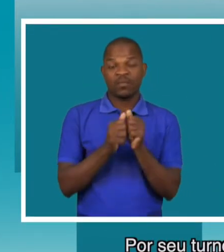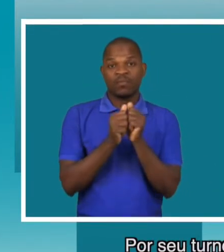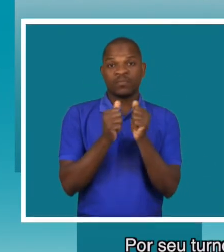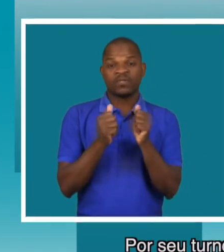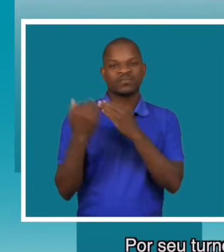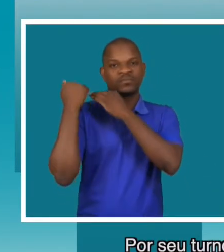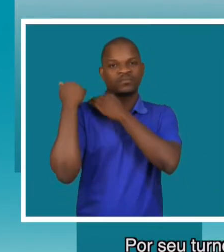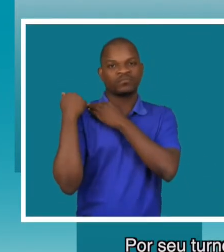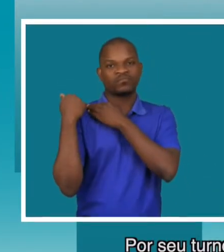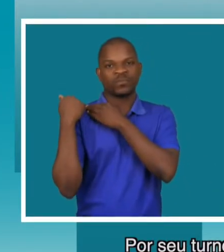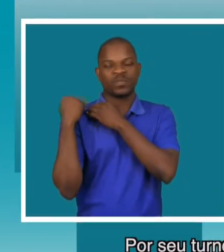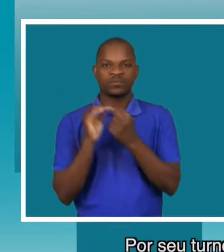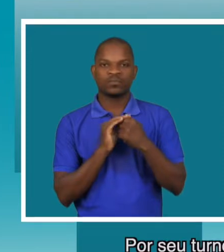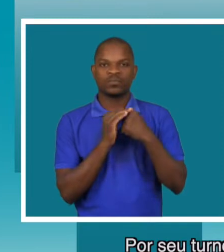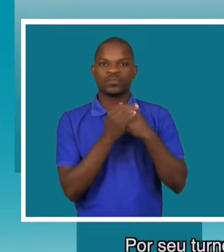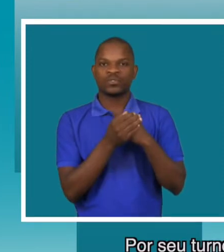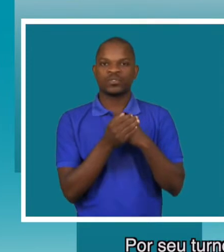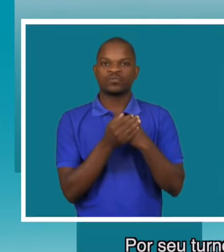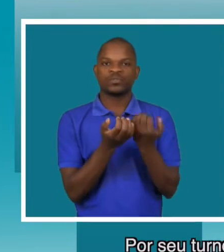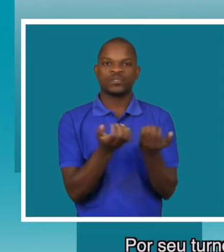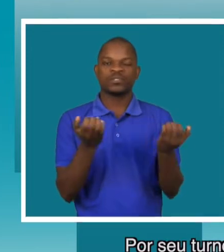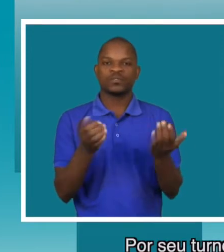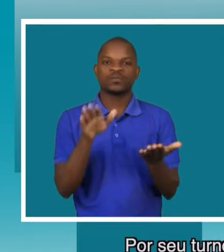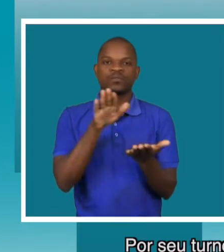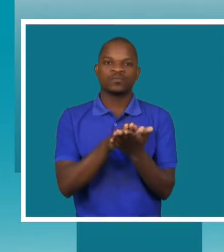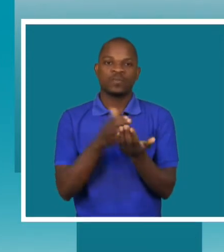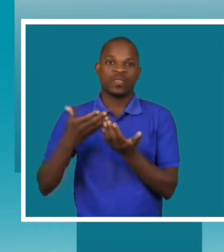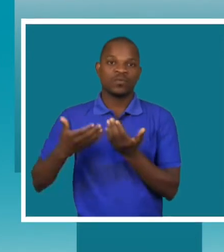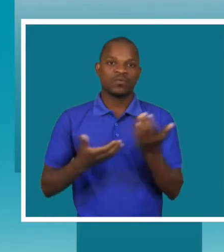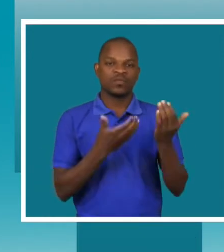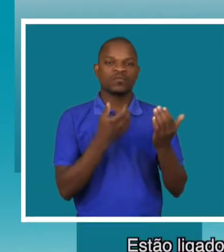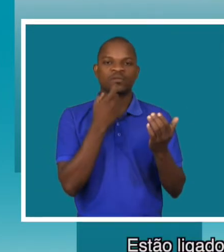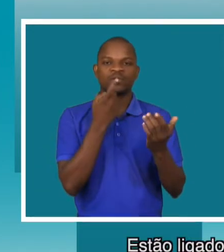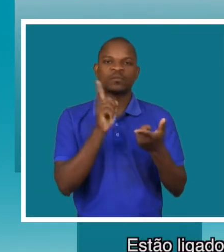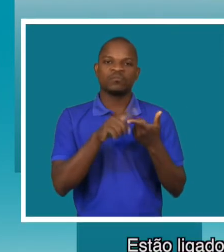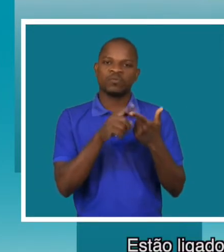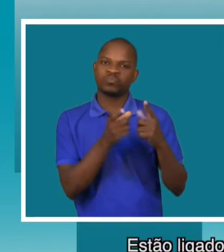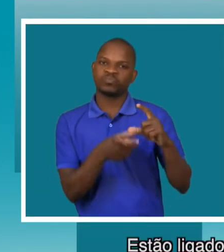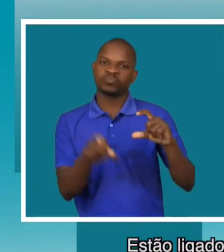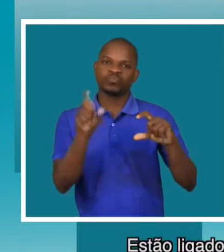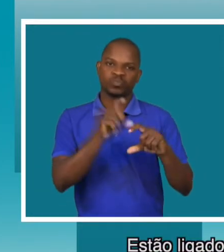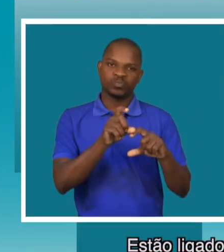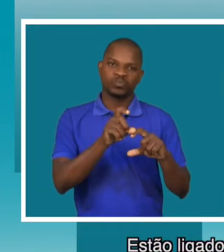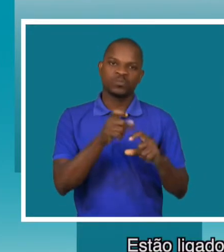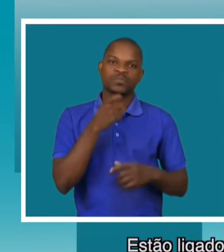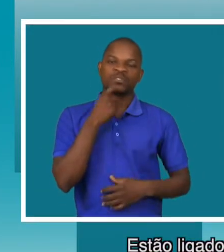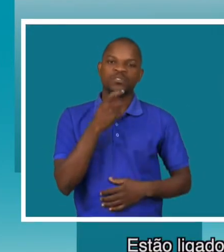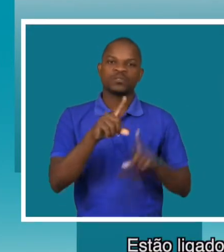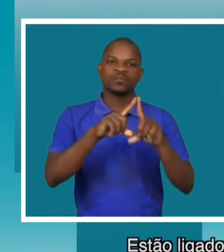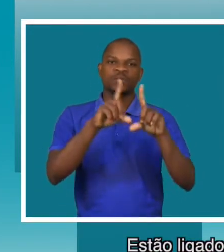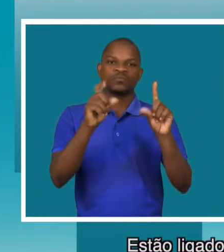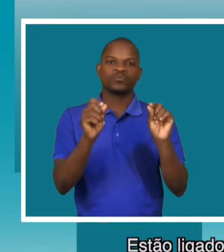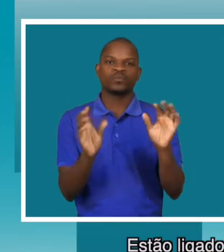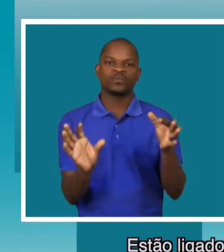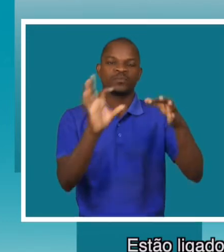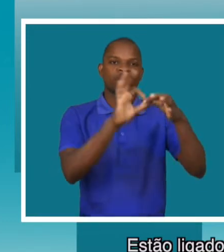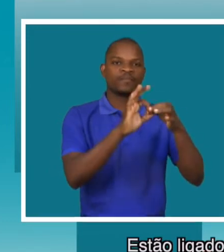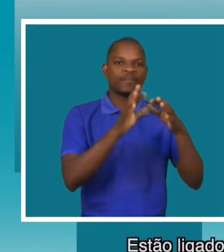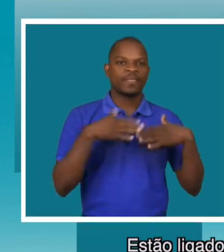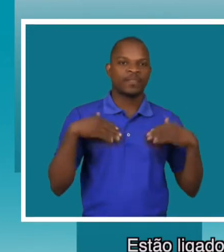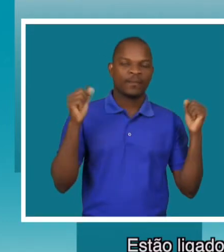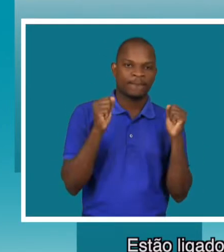chefe de proteção à criança do Unicef acrescenta outros fatores. Está ligado ao acesso aos serviços, serviços de saúde, serviços de